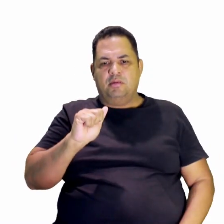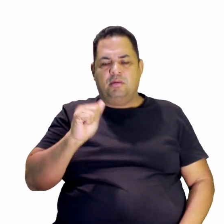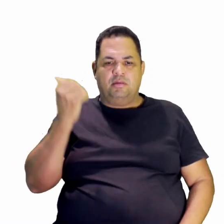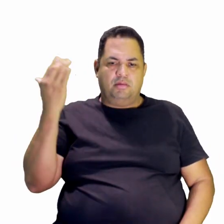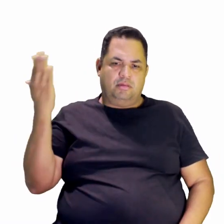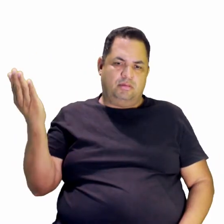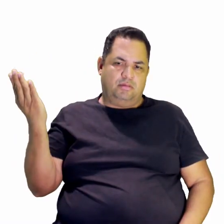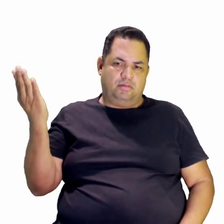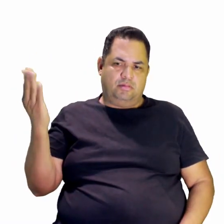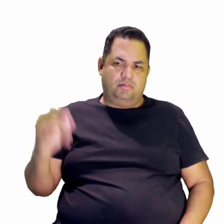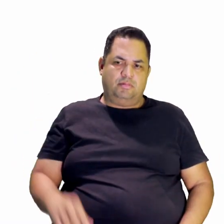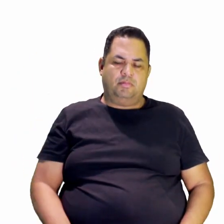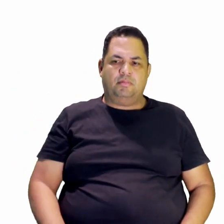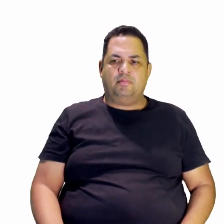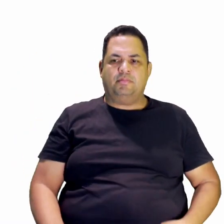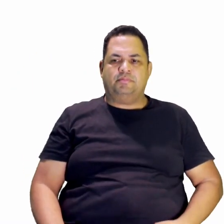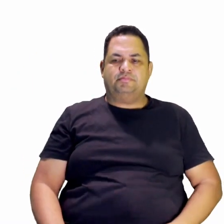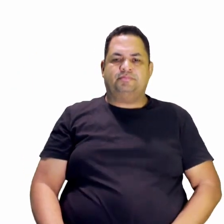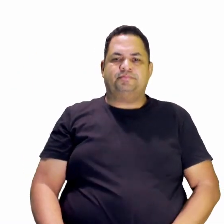deu a força resultante.